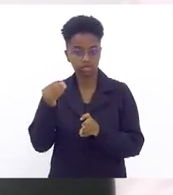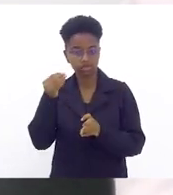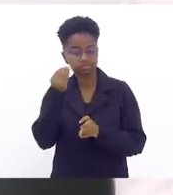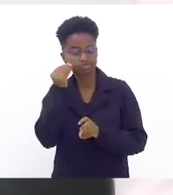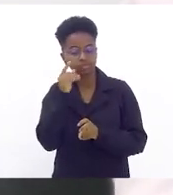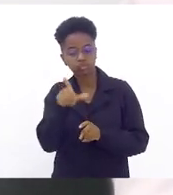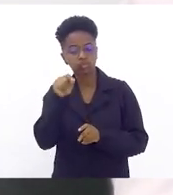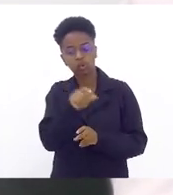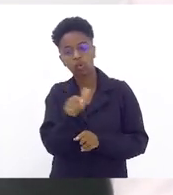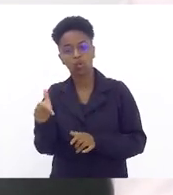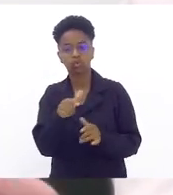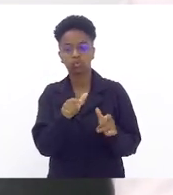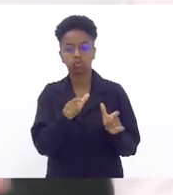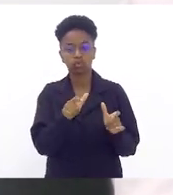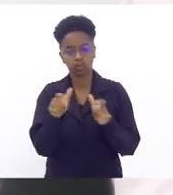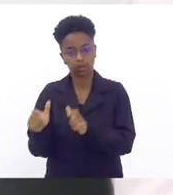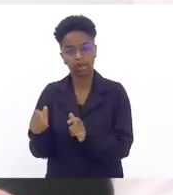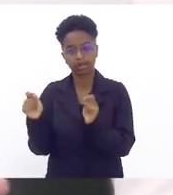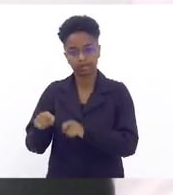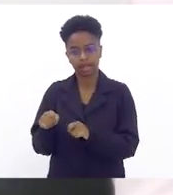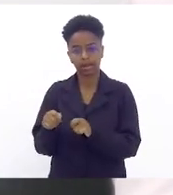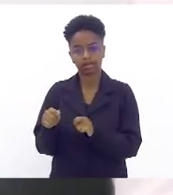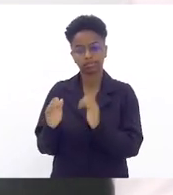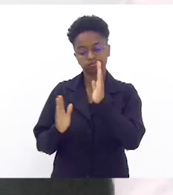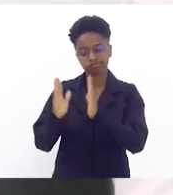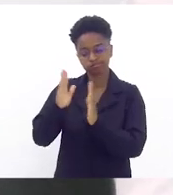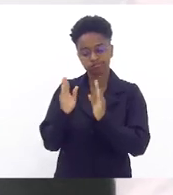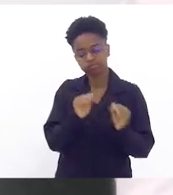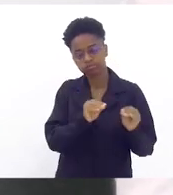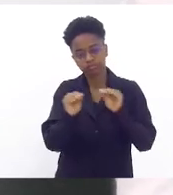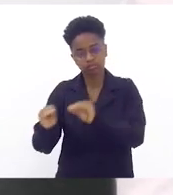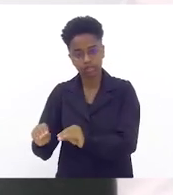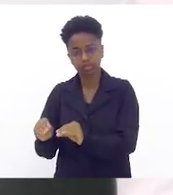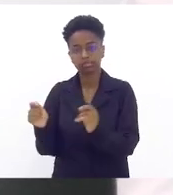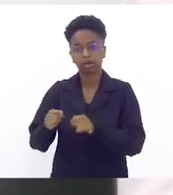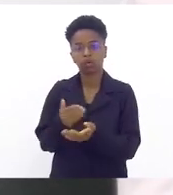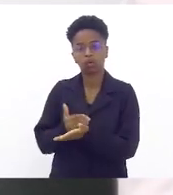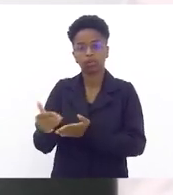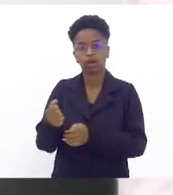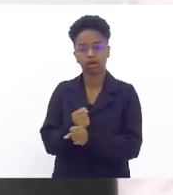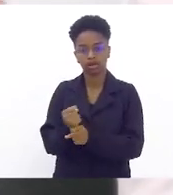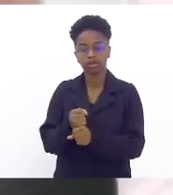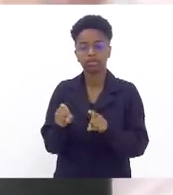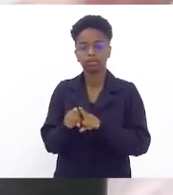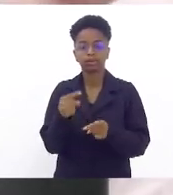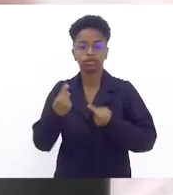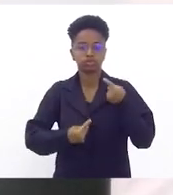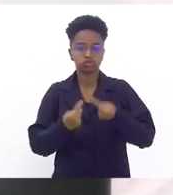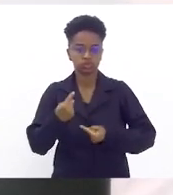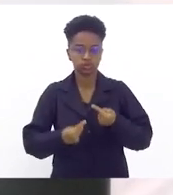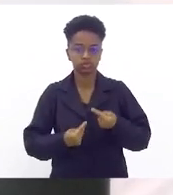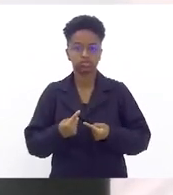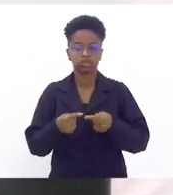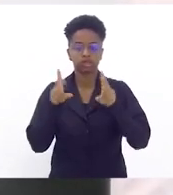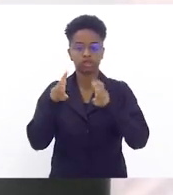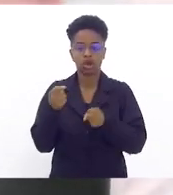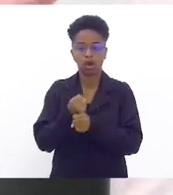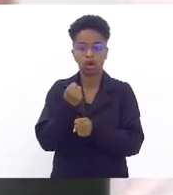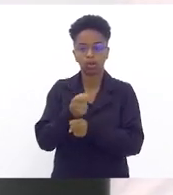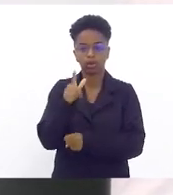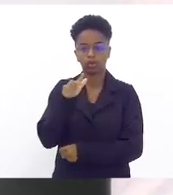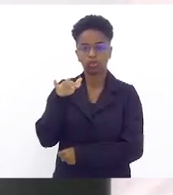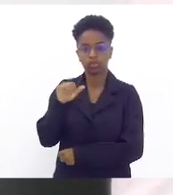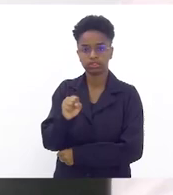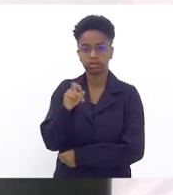de espaço para que a escola ocupar sem emergencialmente iniciasse um ano letivo e também discutimos a obra do Luiz Peixoto